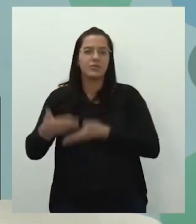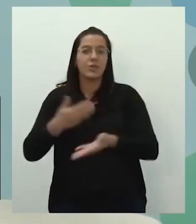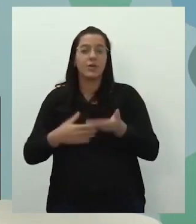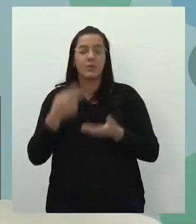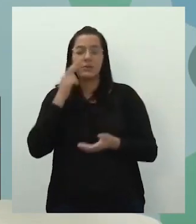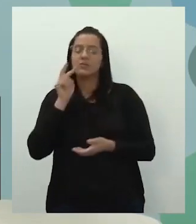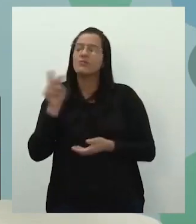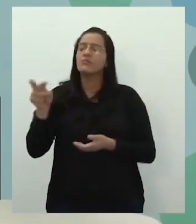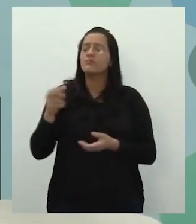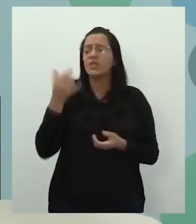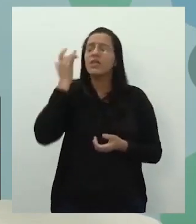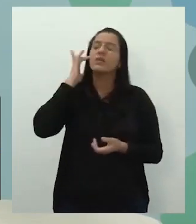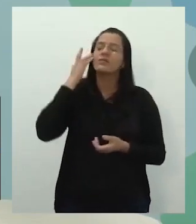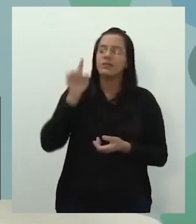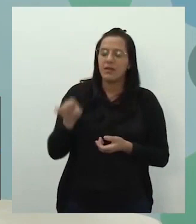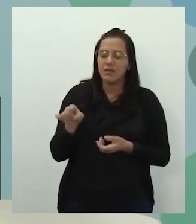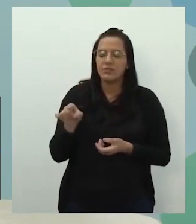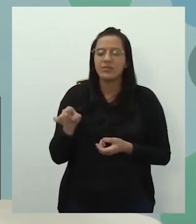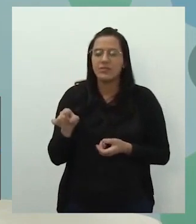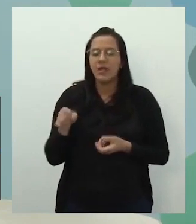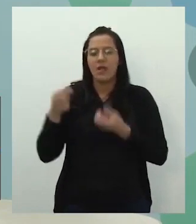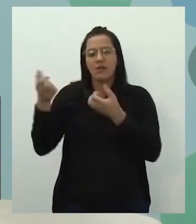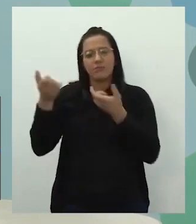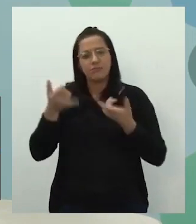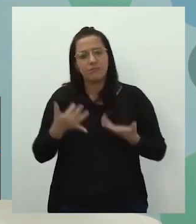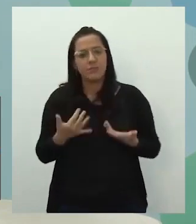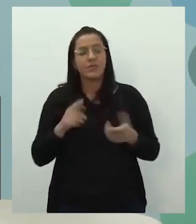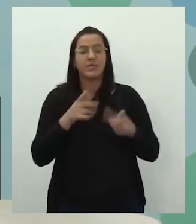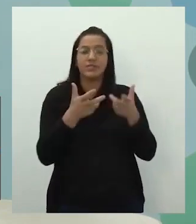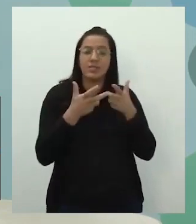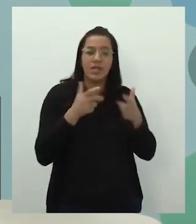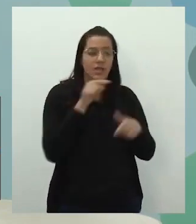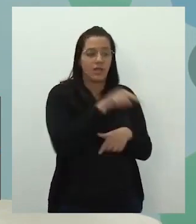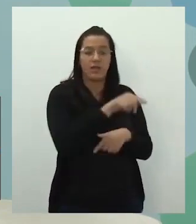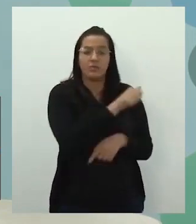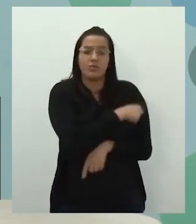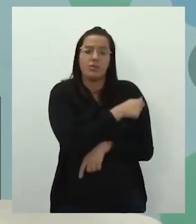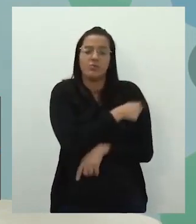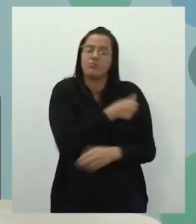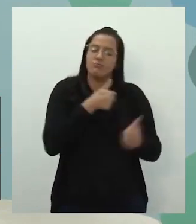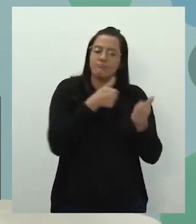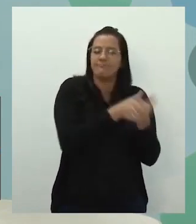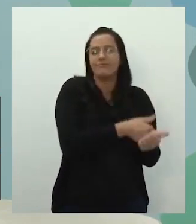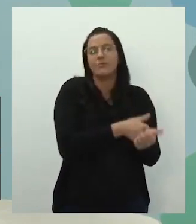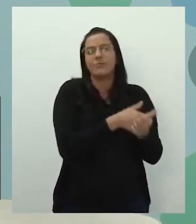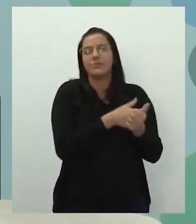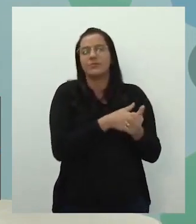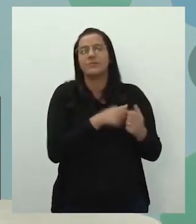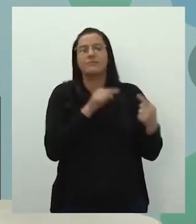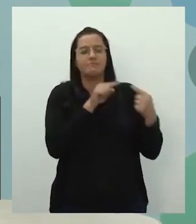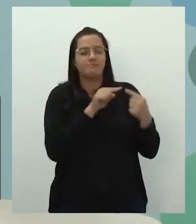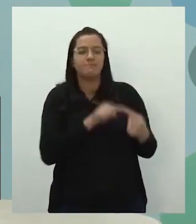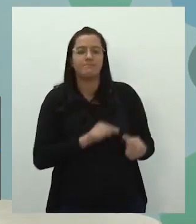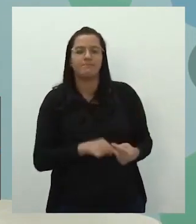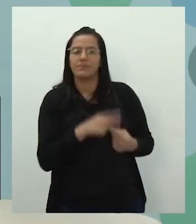visão diferente, né, para tentar chegar bem próximo do aluno. E aí a gente monta essas aulas. E essas aulas são montadas com